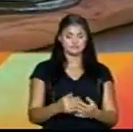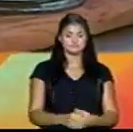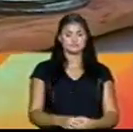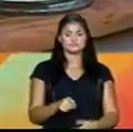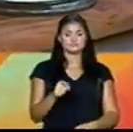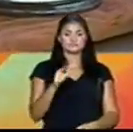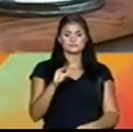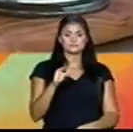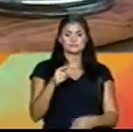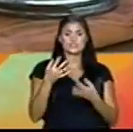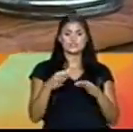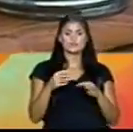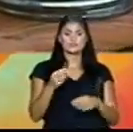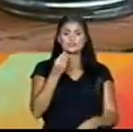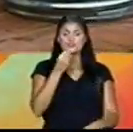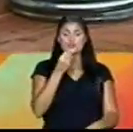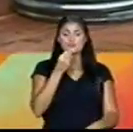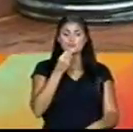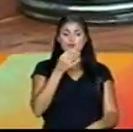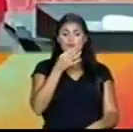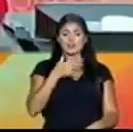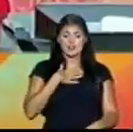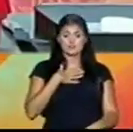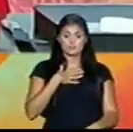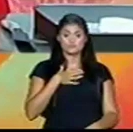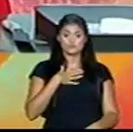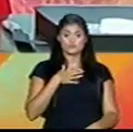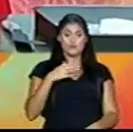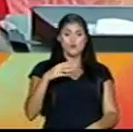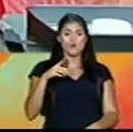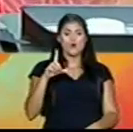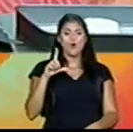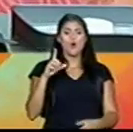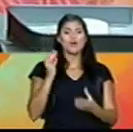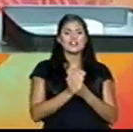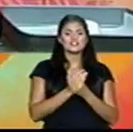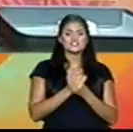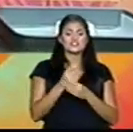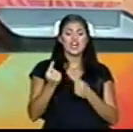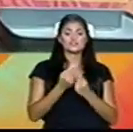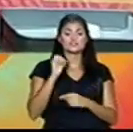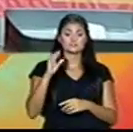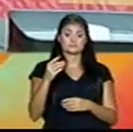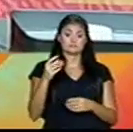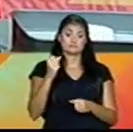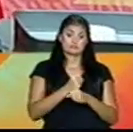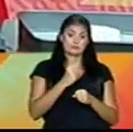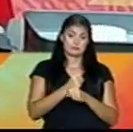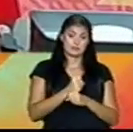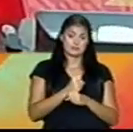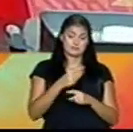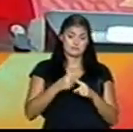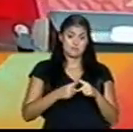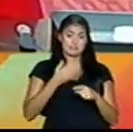é o que normalmente agora como ao pequeno almoço ou ao lanche? Ai, tantas às vezes até levo para o trabalho naquele lanche, a meio da manhã, a meio da